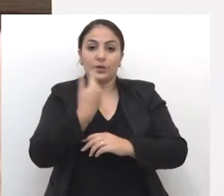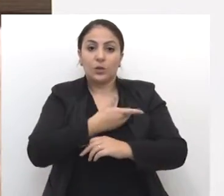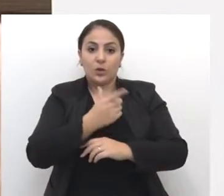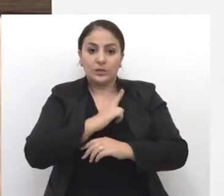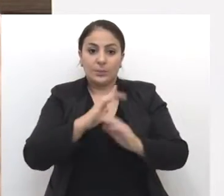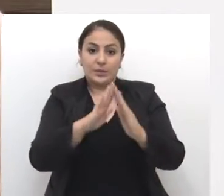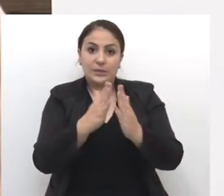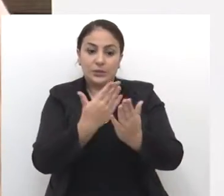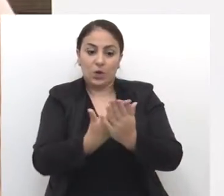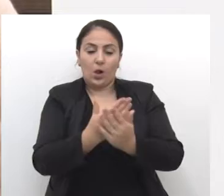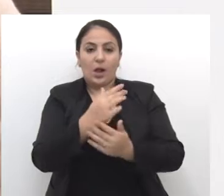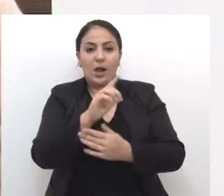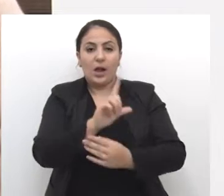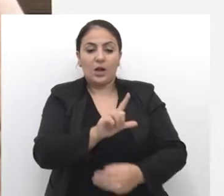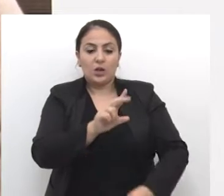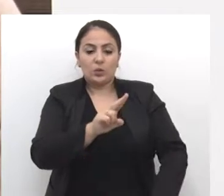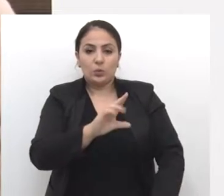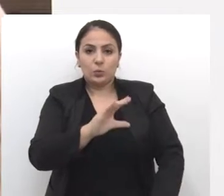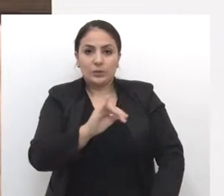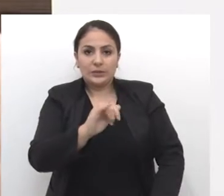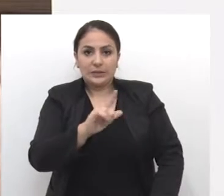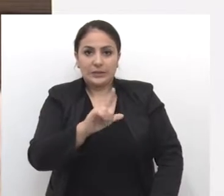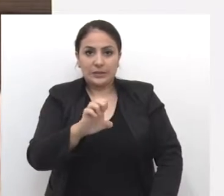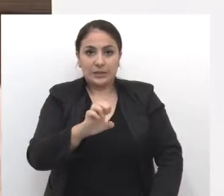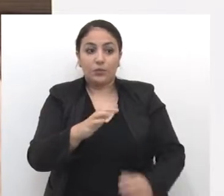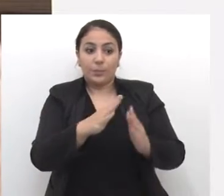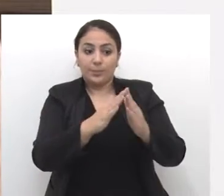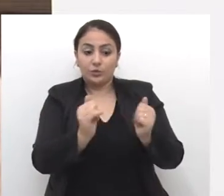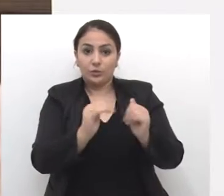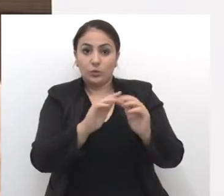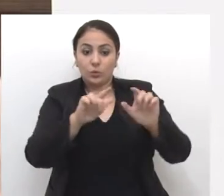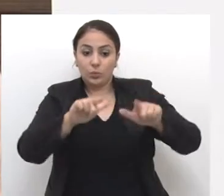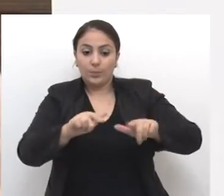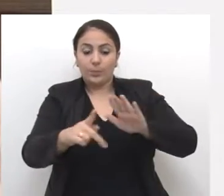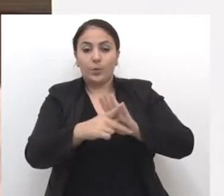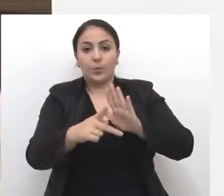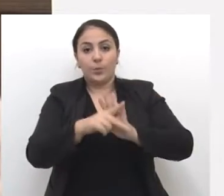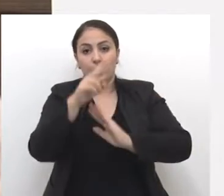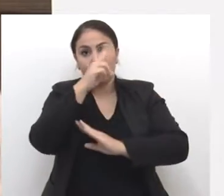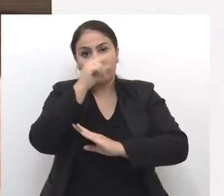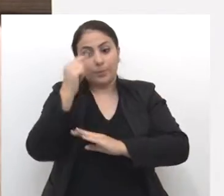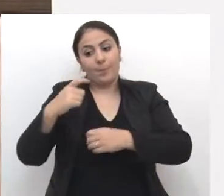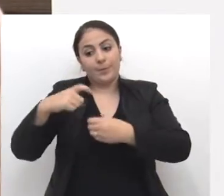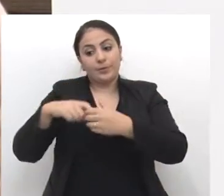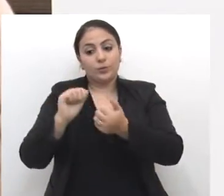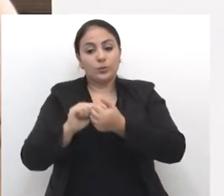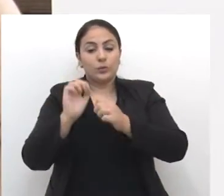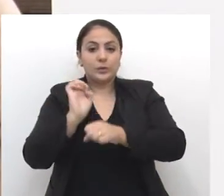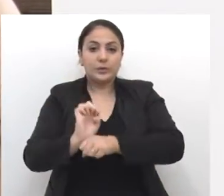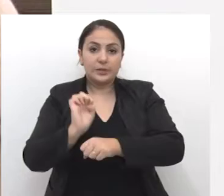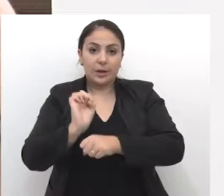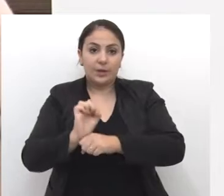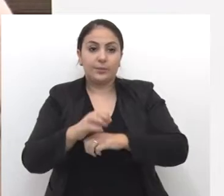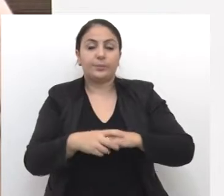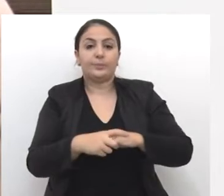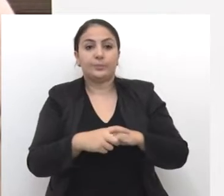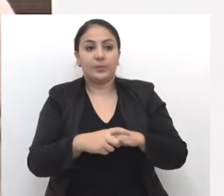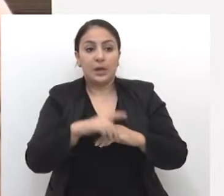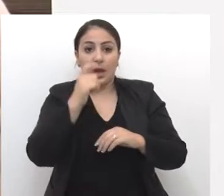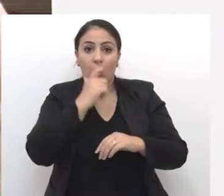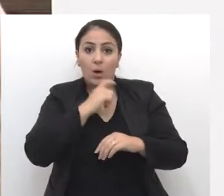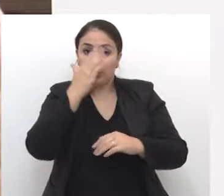Temos a Escola Lucília, né, que foi cedido um espaço para o município, uma parceria com o Estado. em